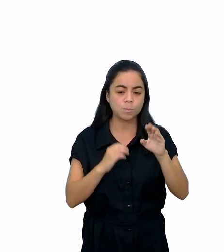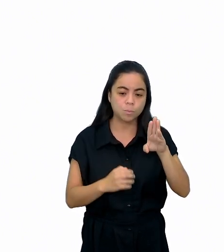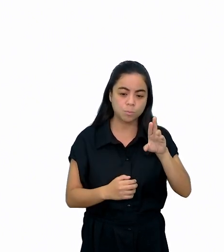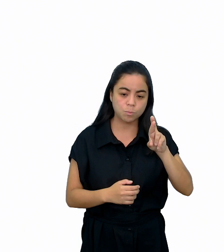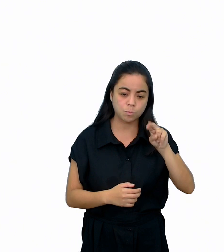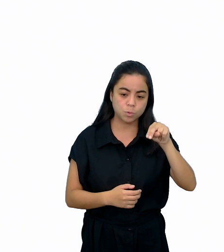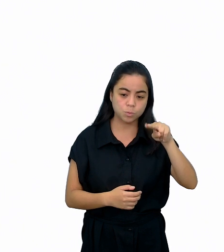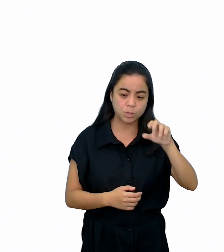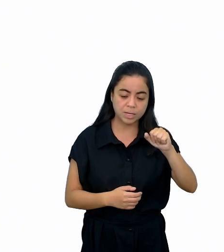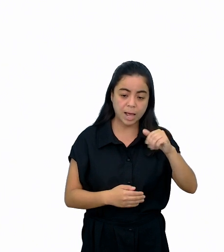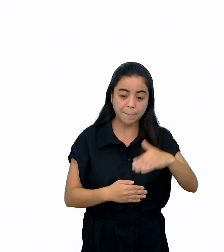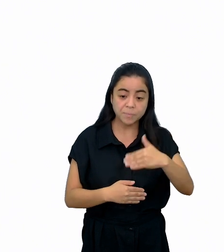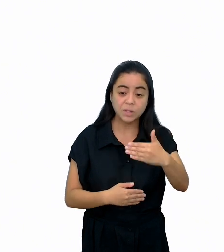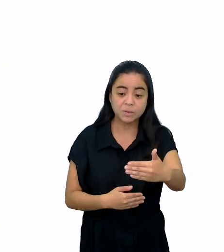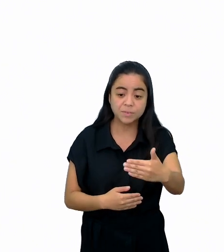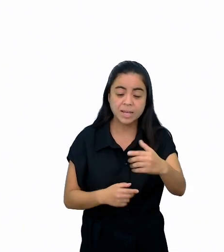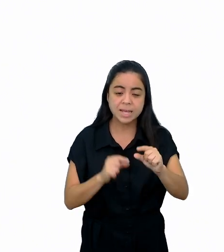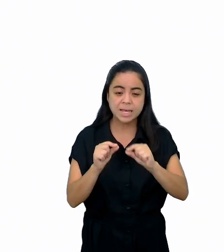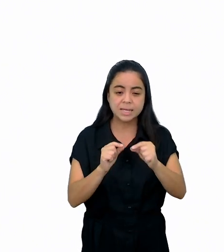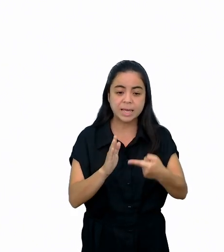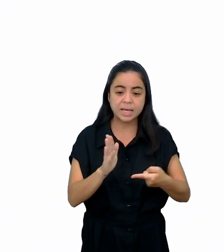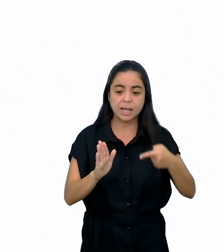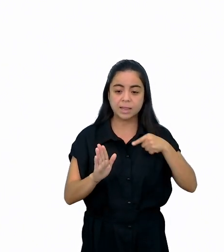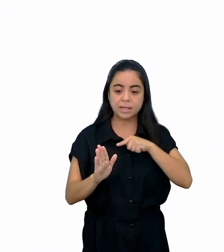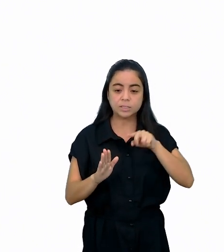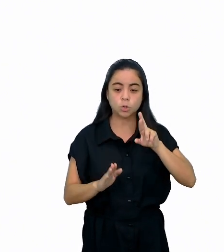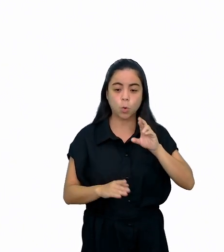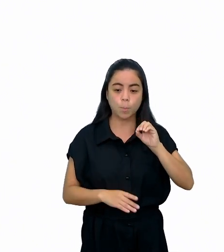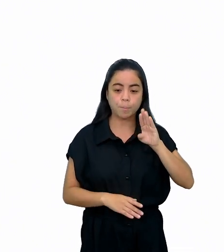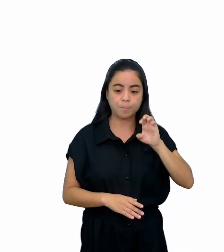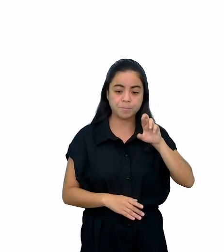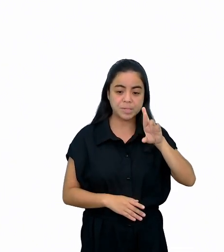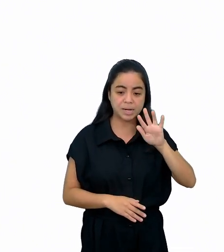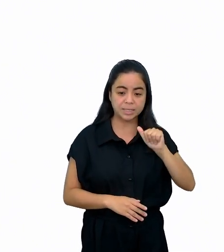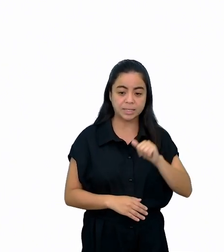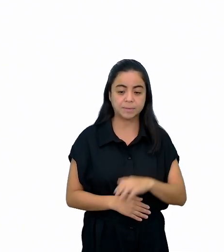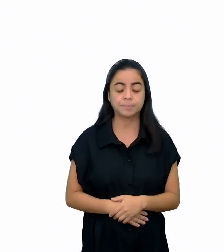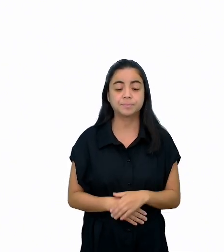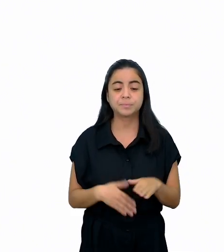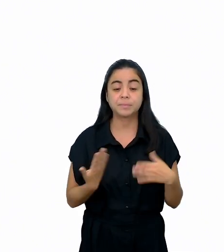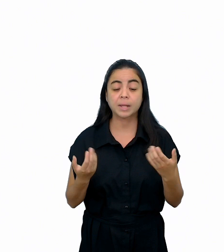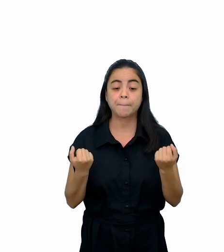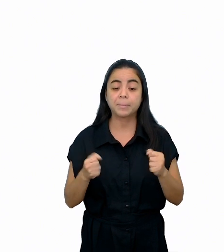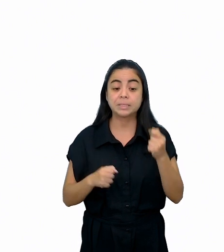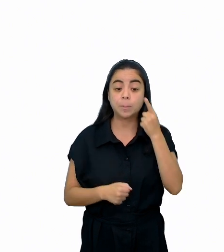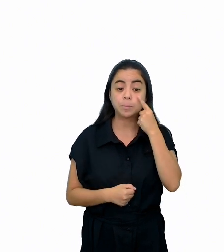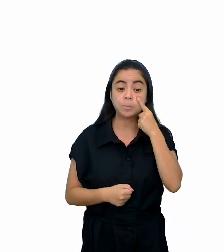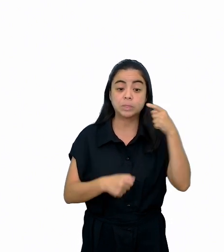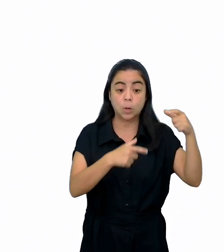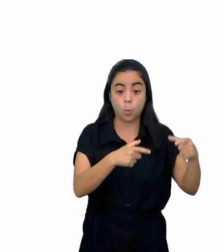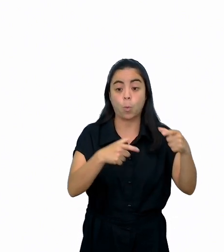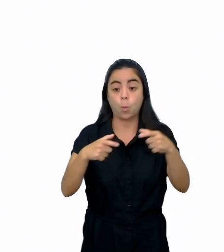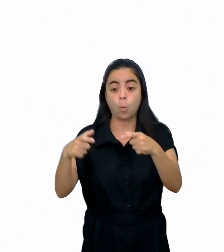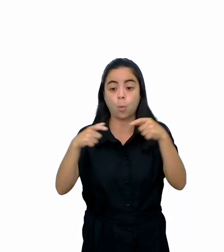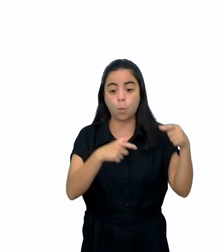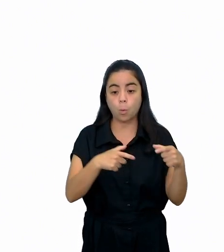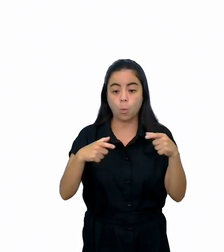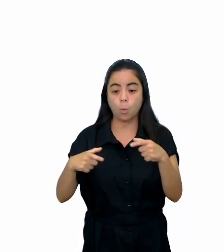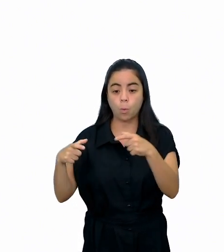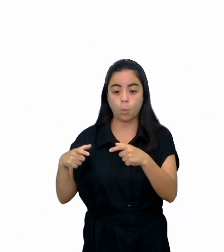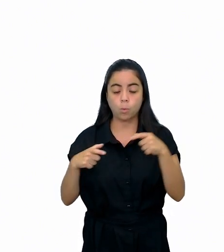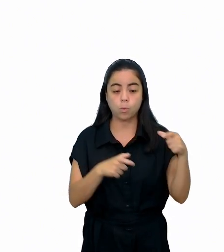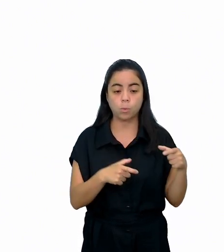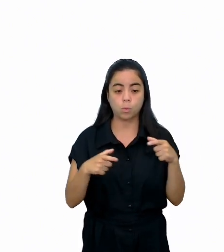quem senta atrás de Roberta? Primeiro, as crianças devem perceber onde está a Bruna e a Roberta, né? Onde elas